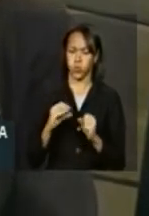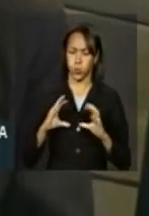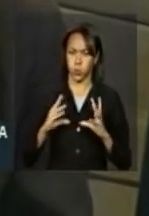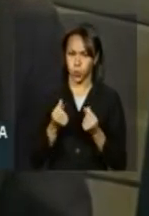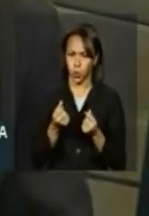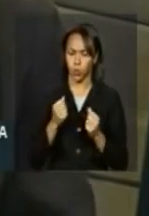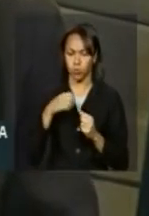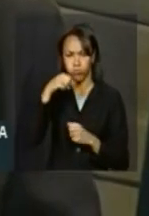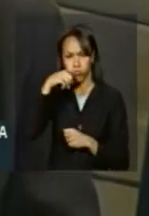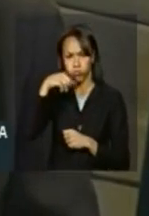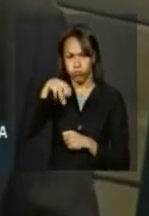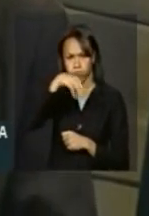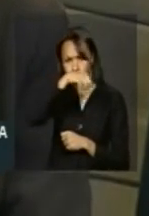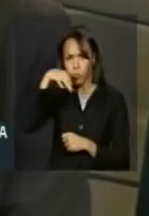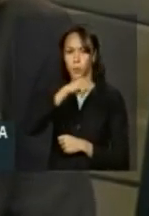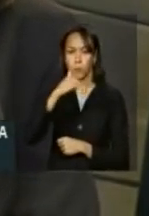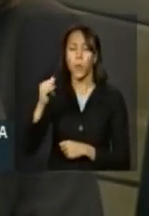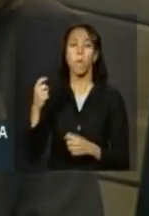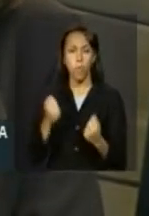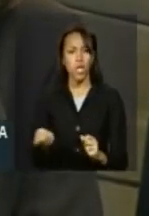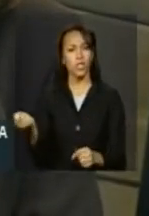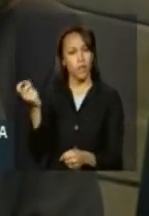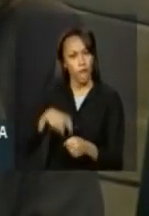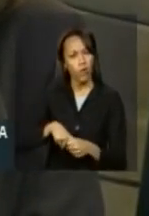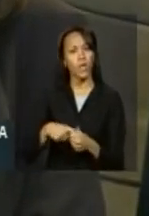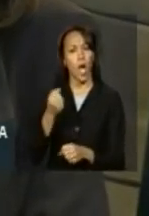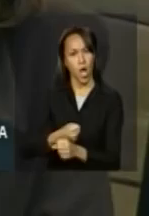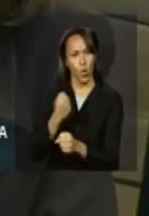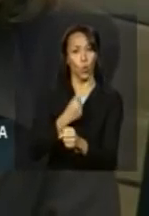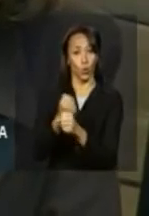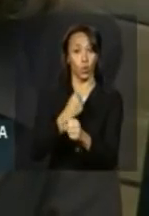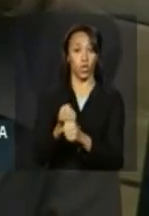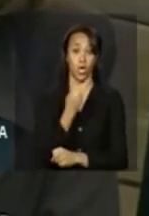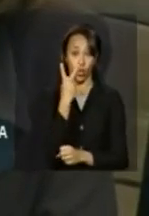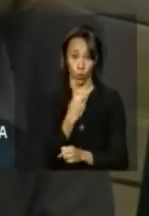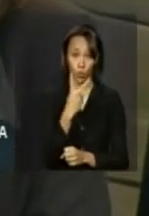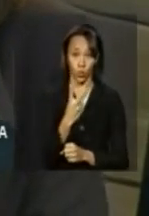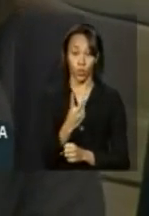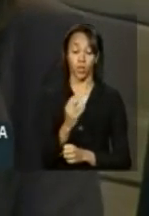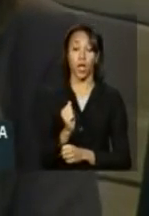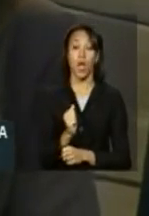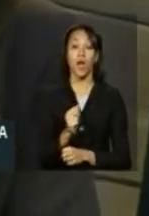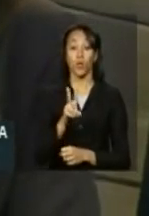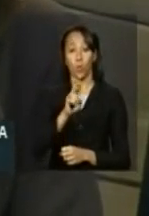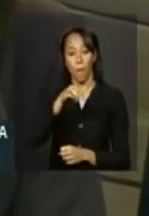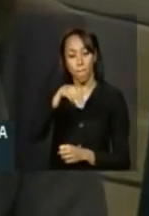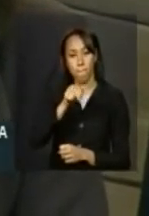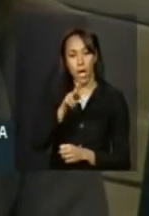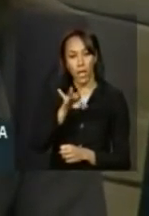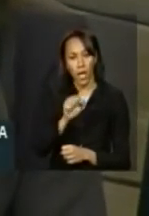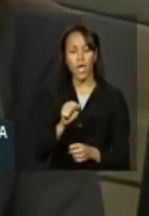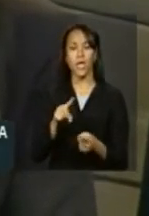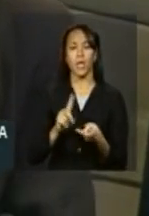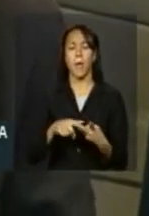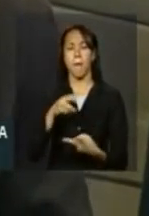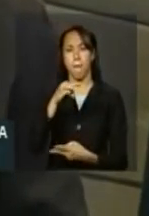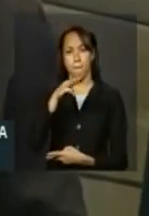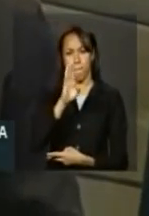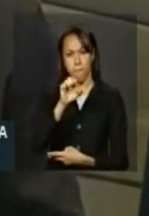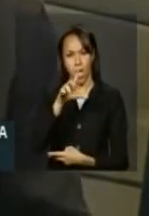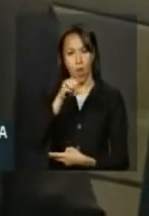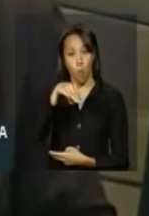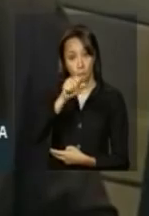possam... pudessem voltar a ser construídos no país. As duas usinas do Madeira, agora também em Belo Monte, e